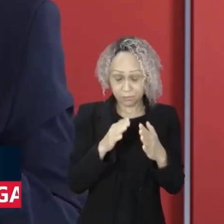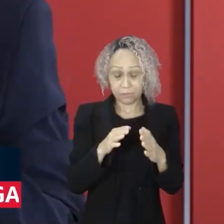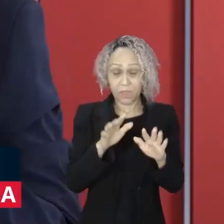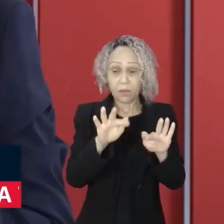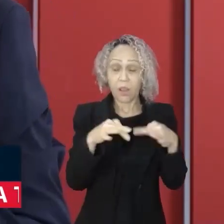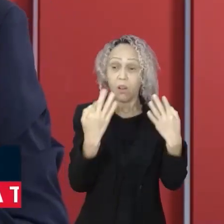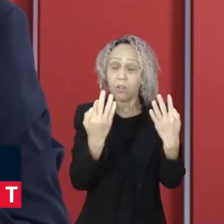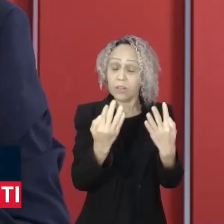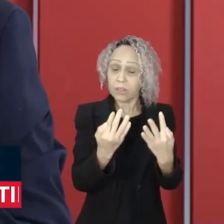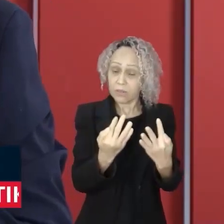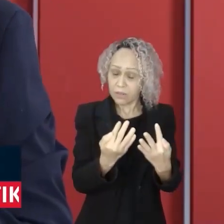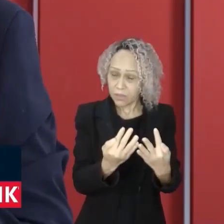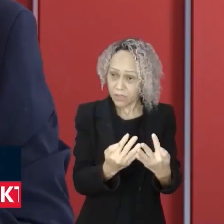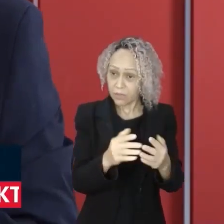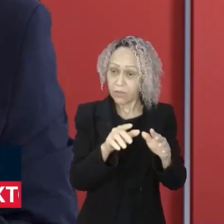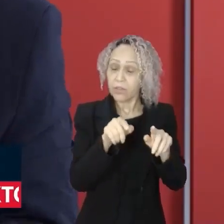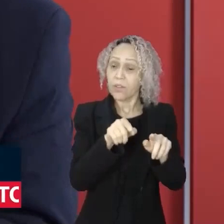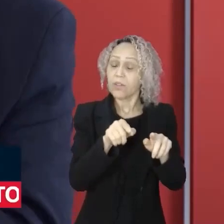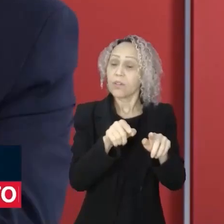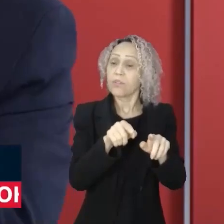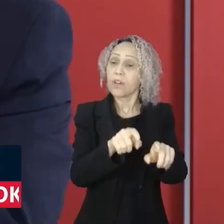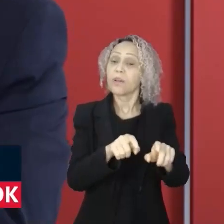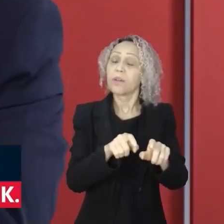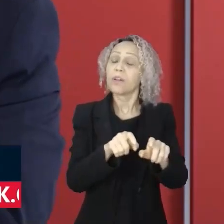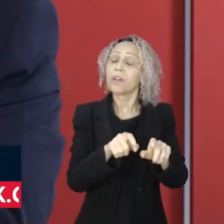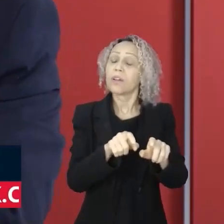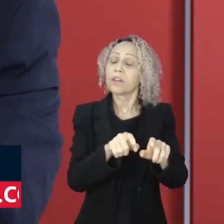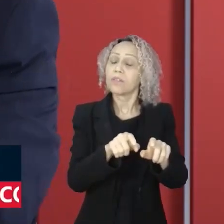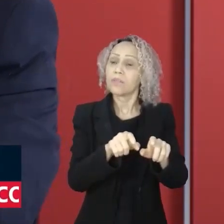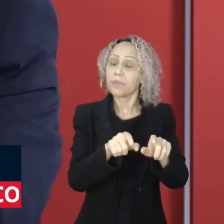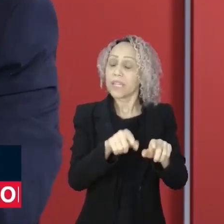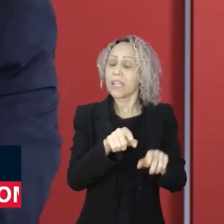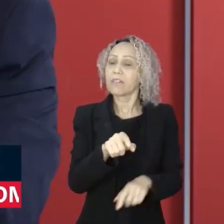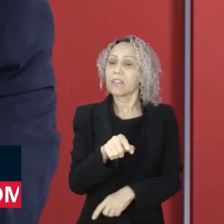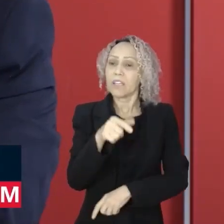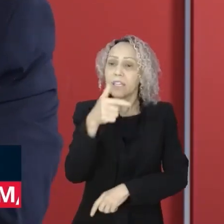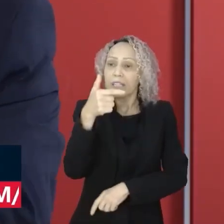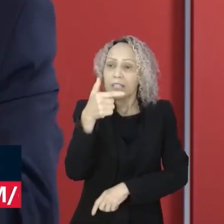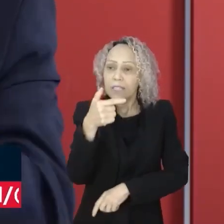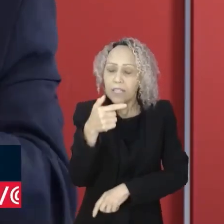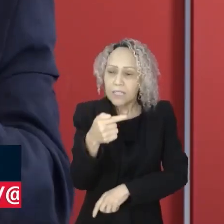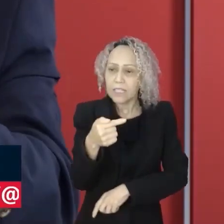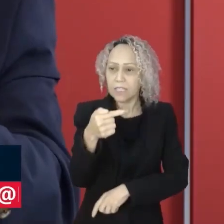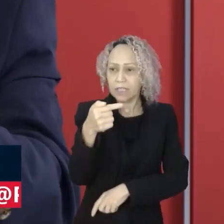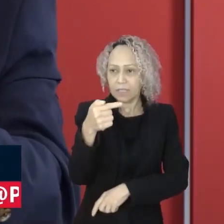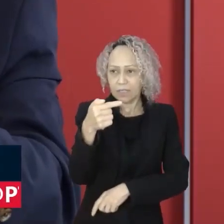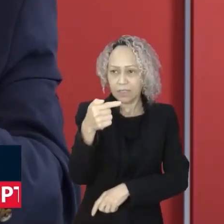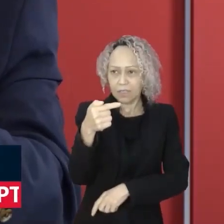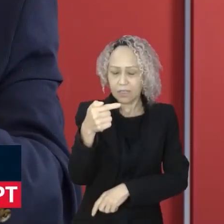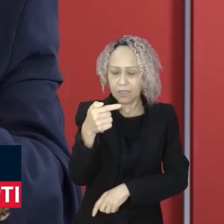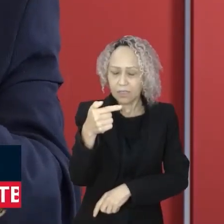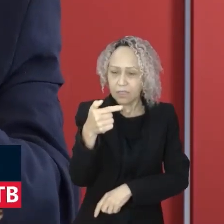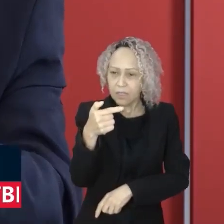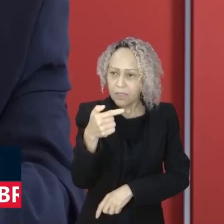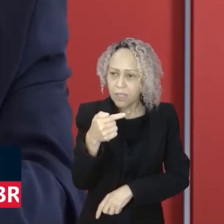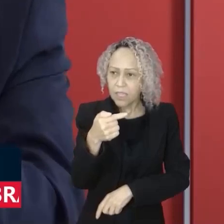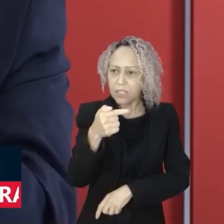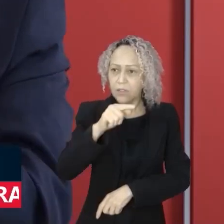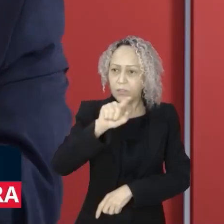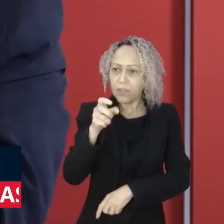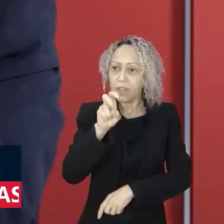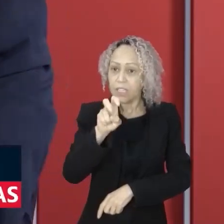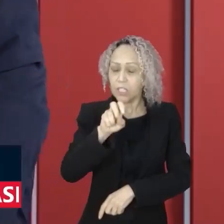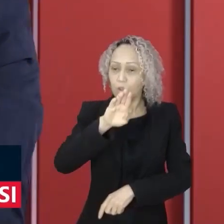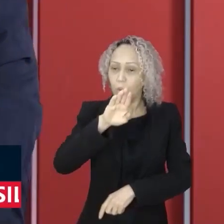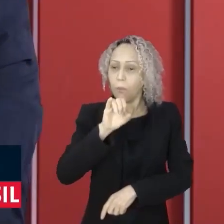77,7 bilhões. No ano passado, o recurso disponível, no terceiro ou quarto mês, as pessoas iam no banco e já